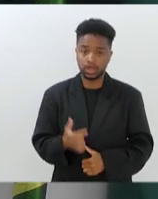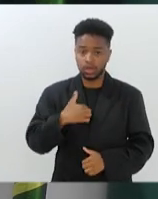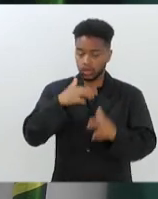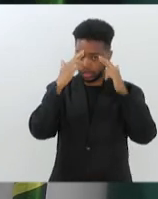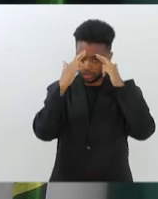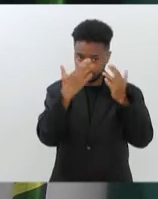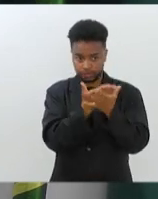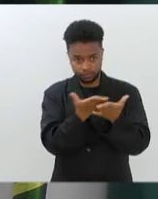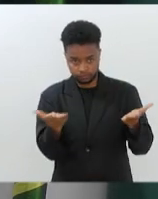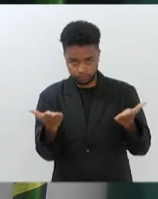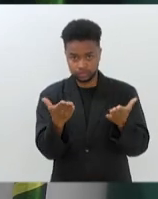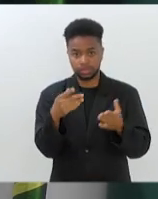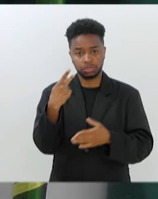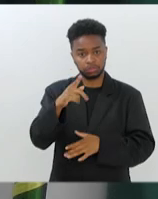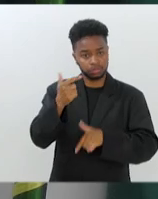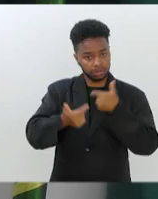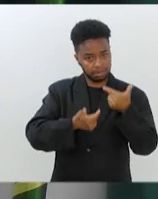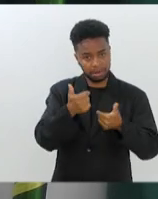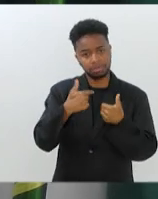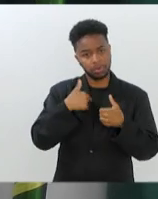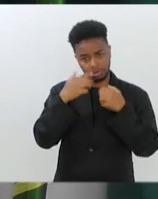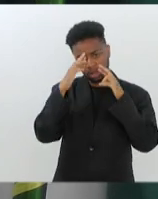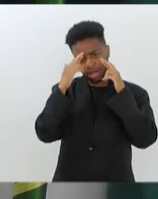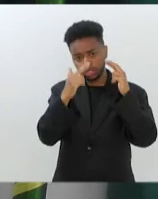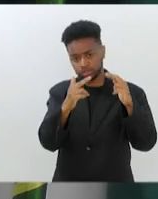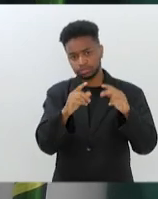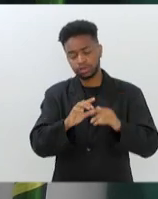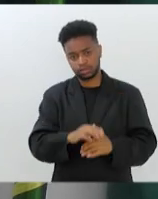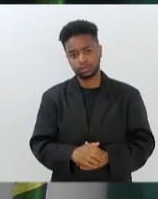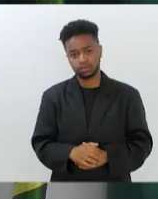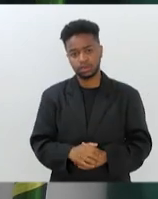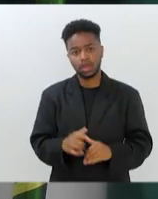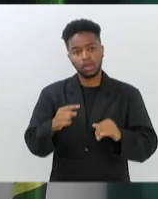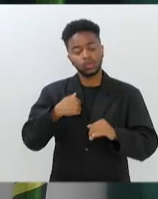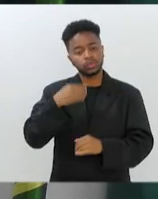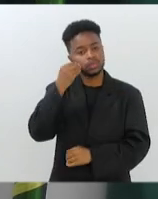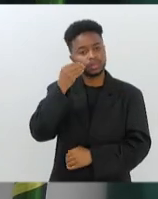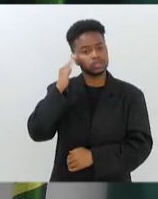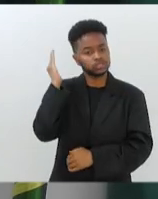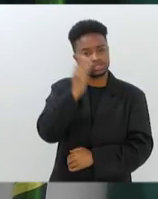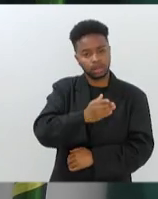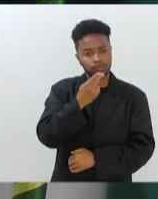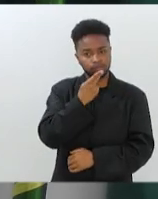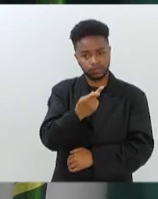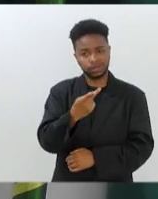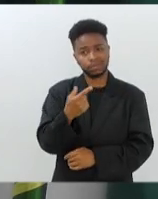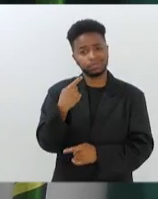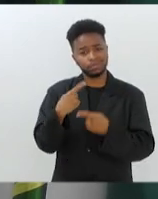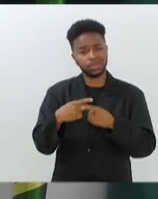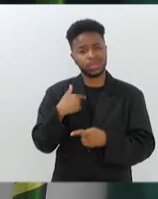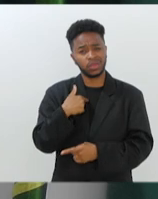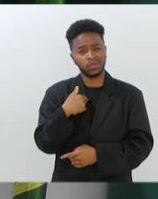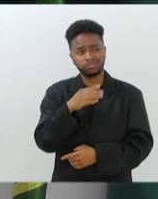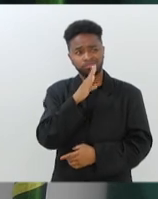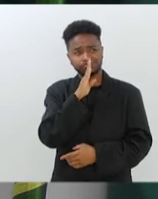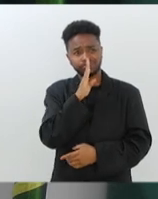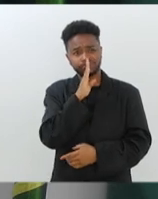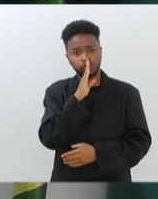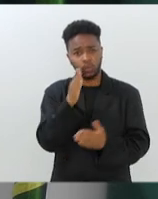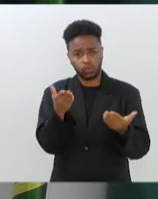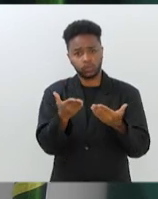senhoria ao cargo que a senhora ocupa com todo respeito tô tentando ser o objetivo e eu tô até me estranhando porque eu tô muito calado nessa